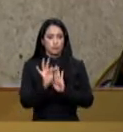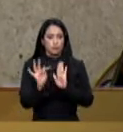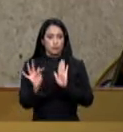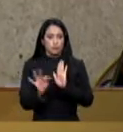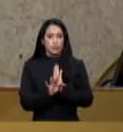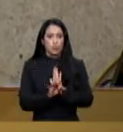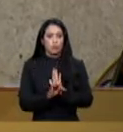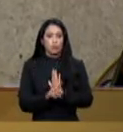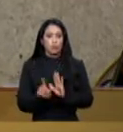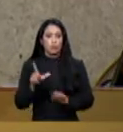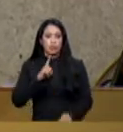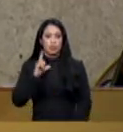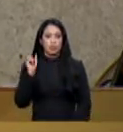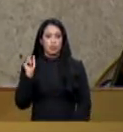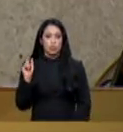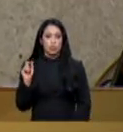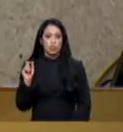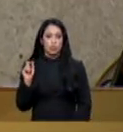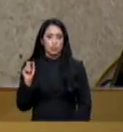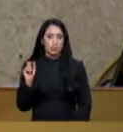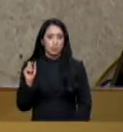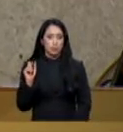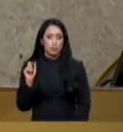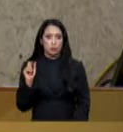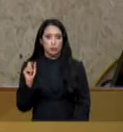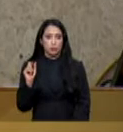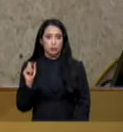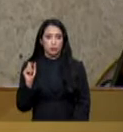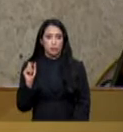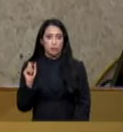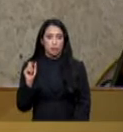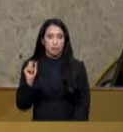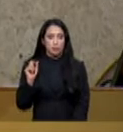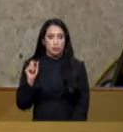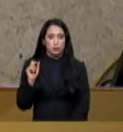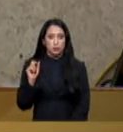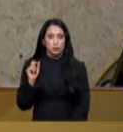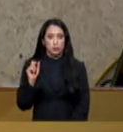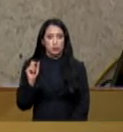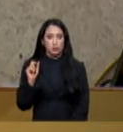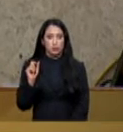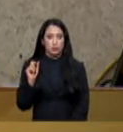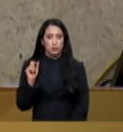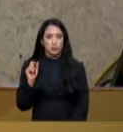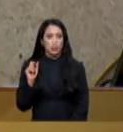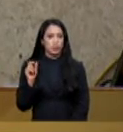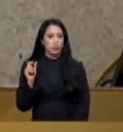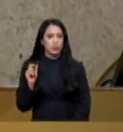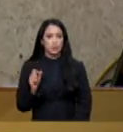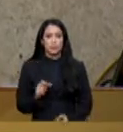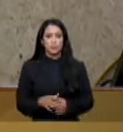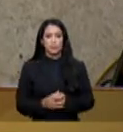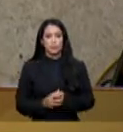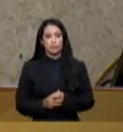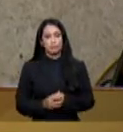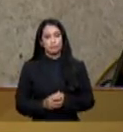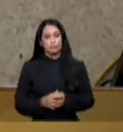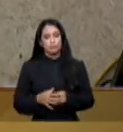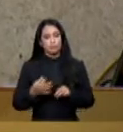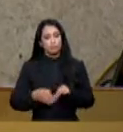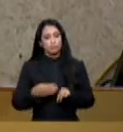ADI 1842, que teve para a redação do acordo, Sua Excelência, o ministro Gilmar